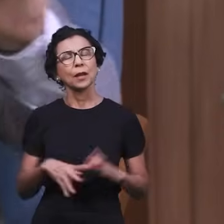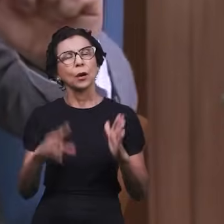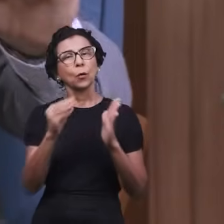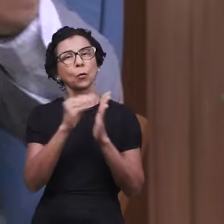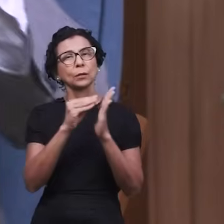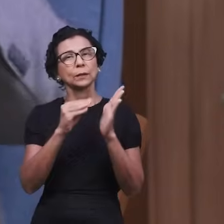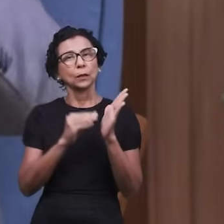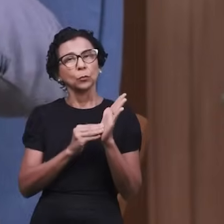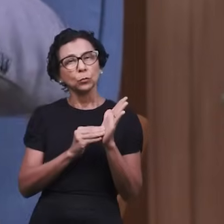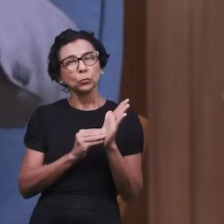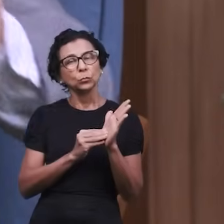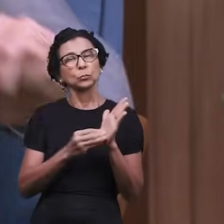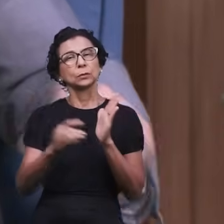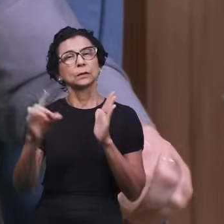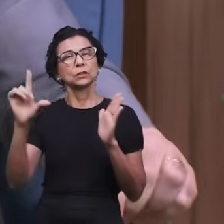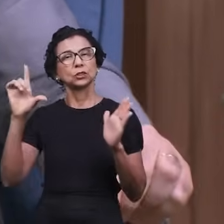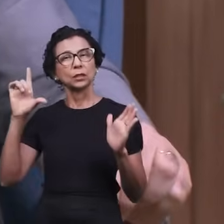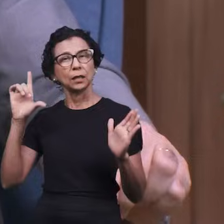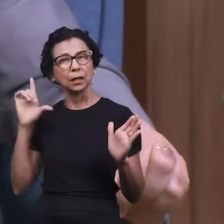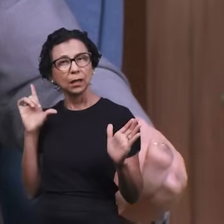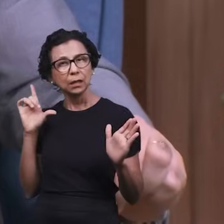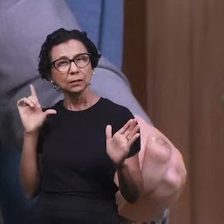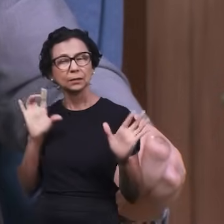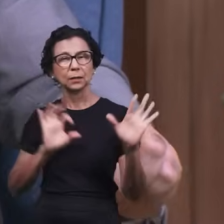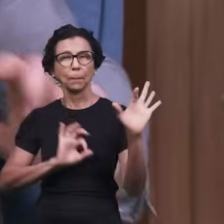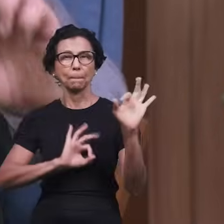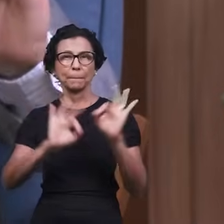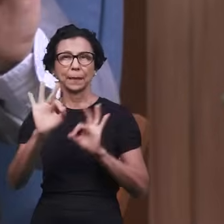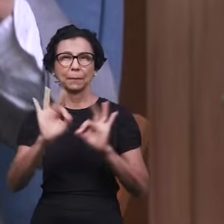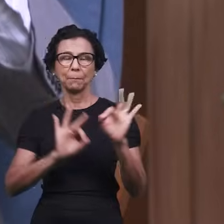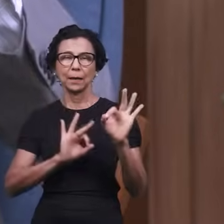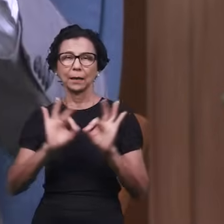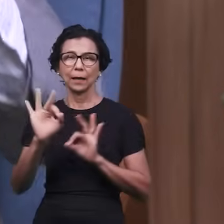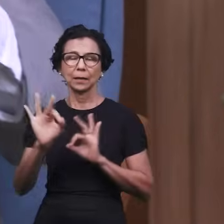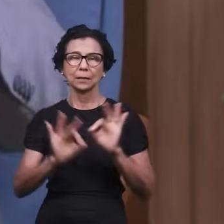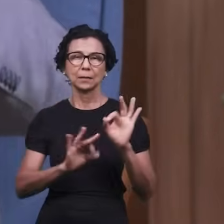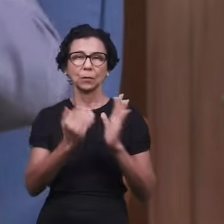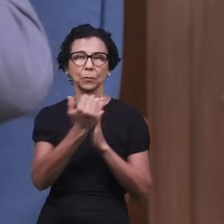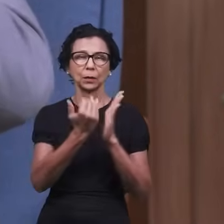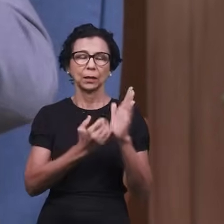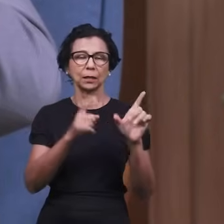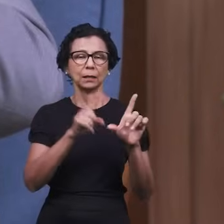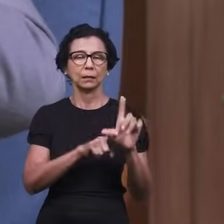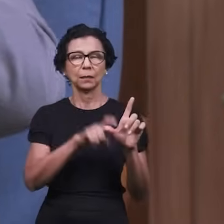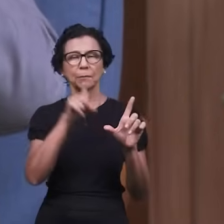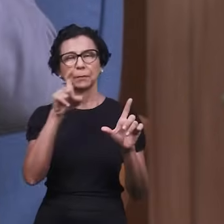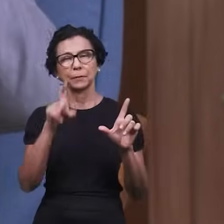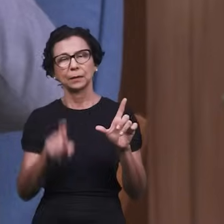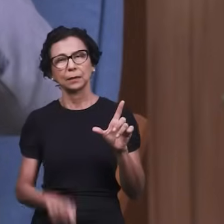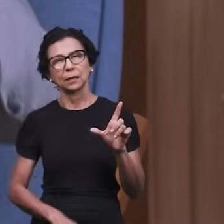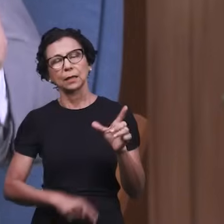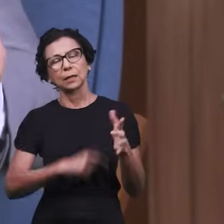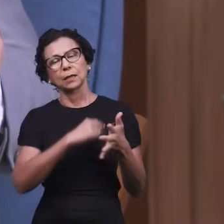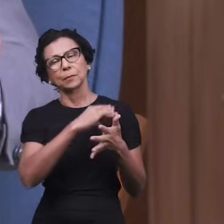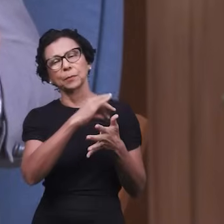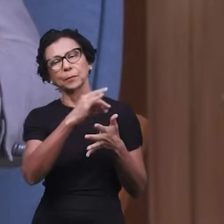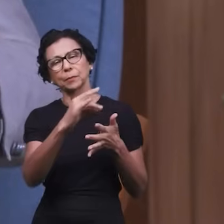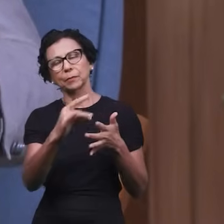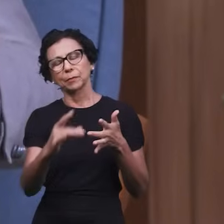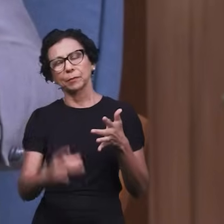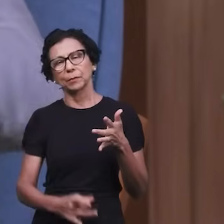sempre ao final da EBD está lá o conteúdo de crianças, intermediários e adolescentes, né? A